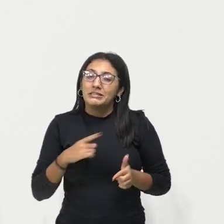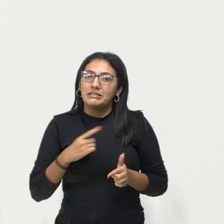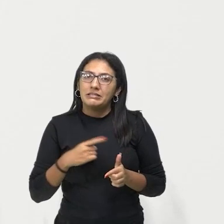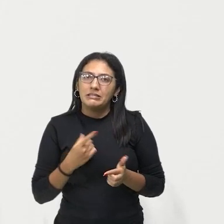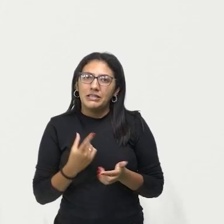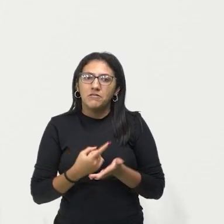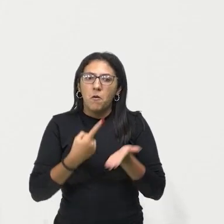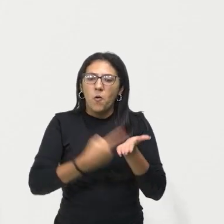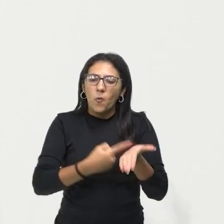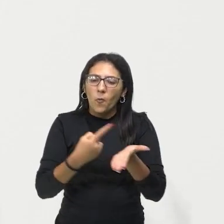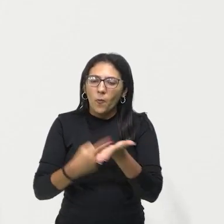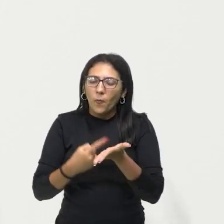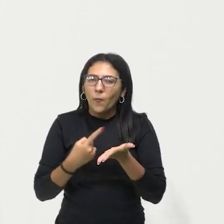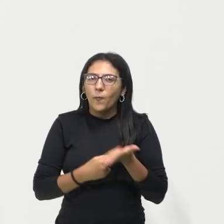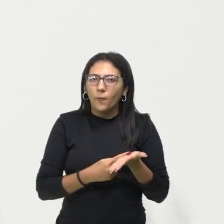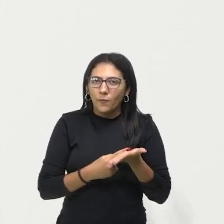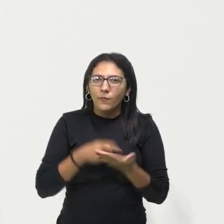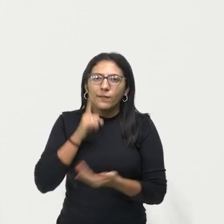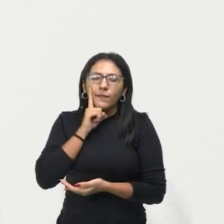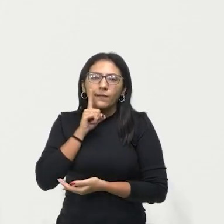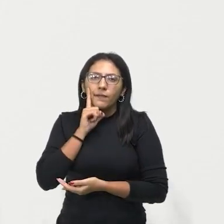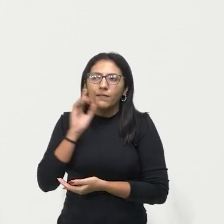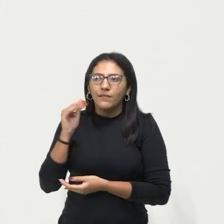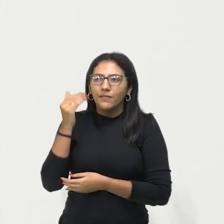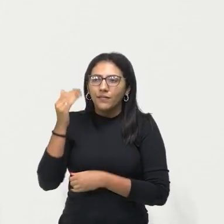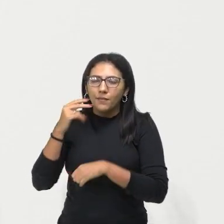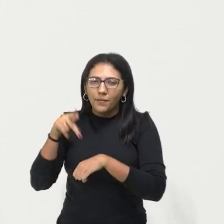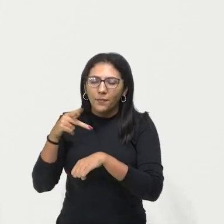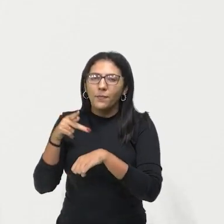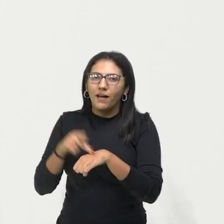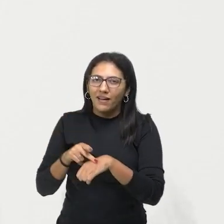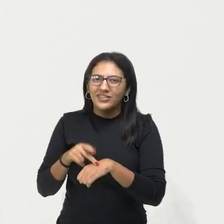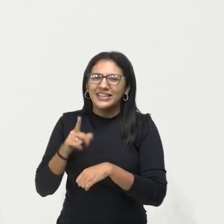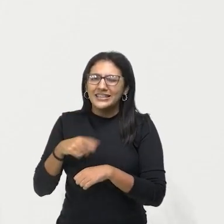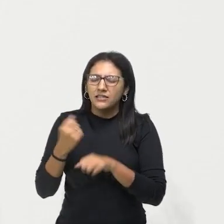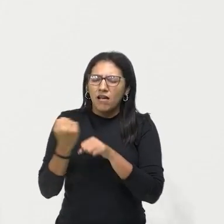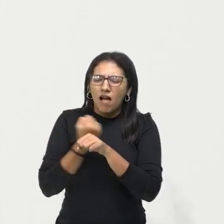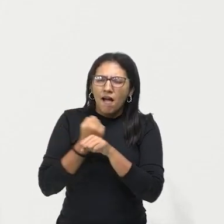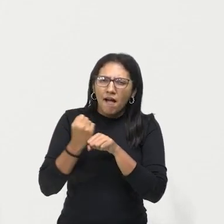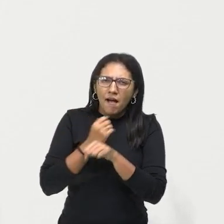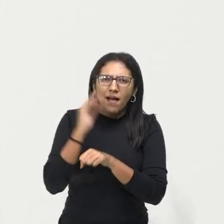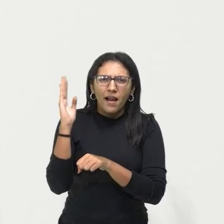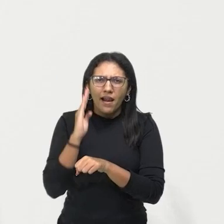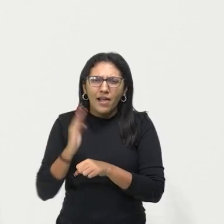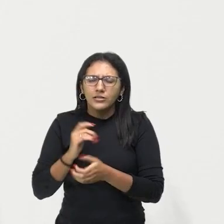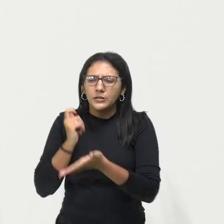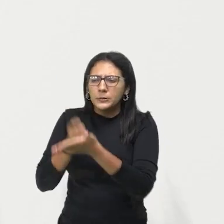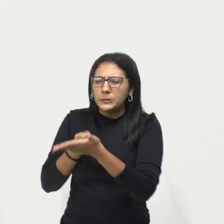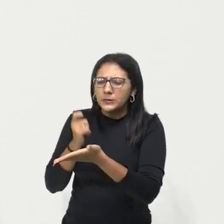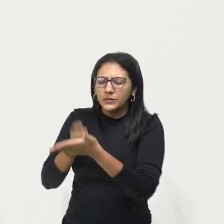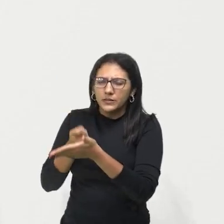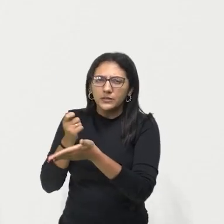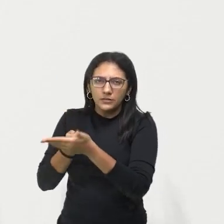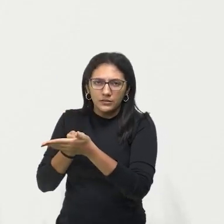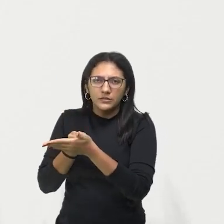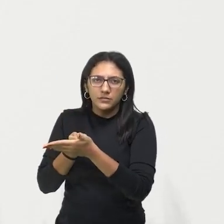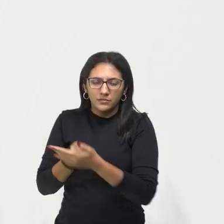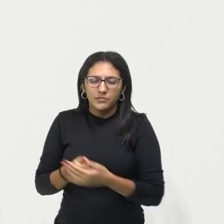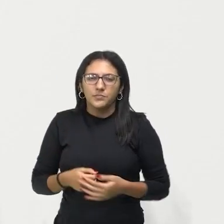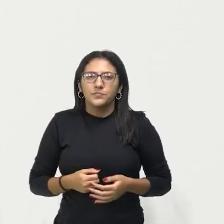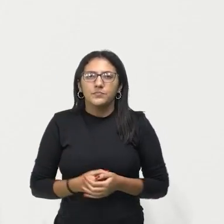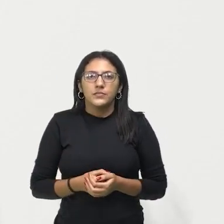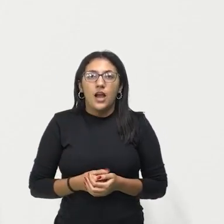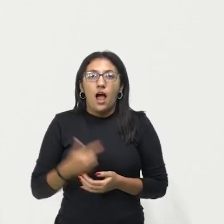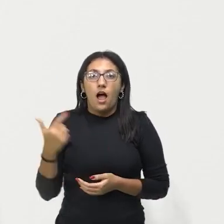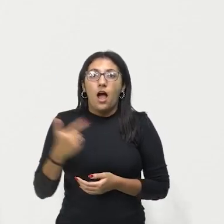acordos aí com os bancos internacionais que o Brasil passou anos pagando. A Segunda Guerra Mundial, ela foi